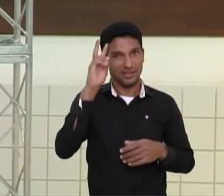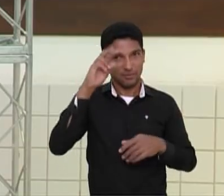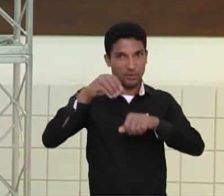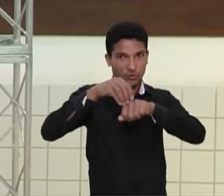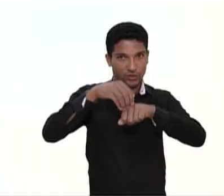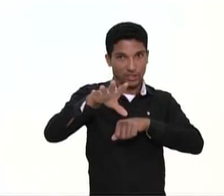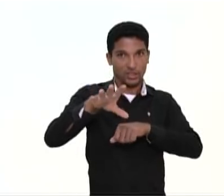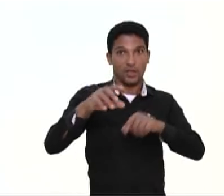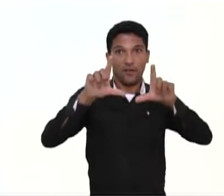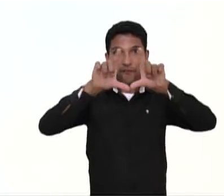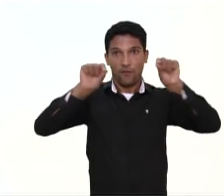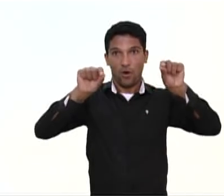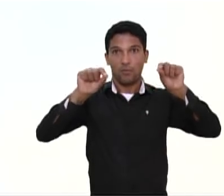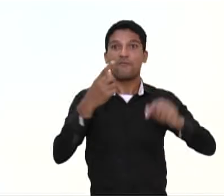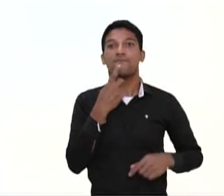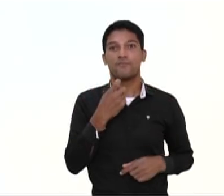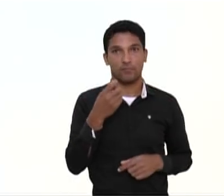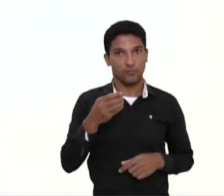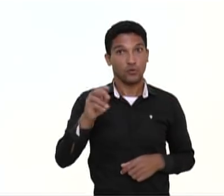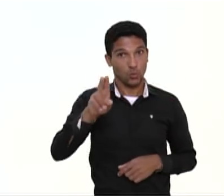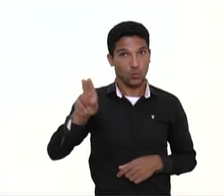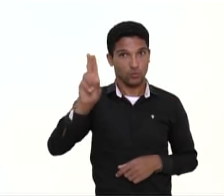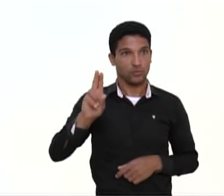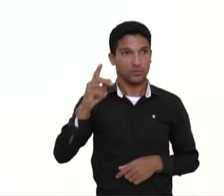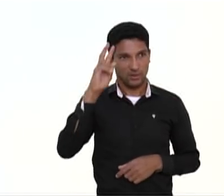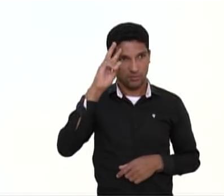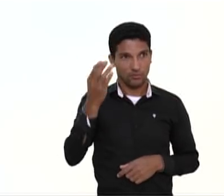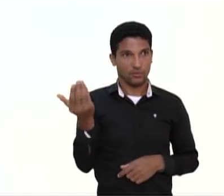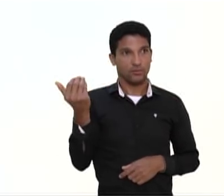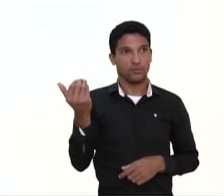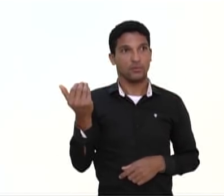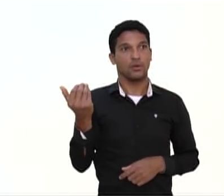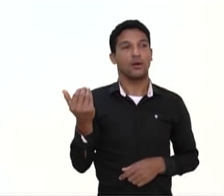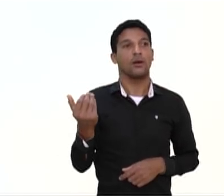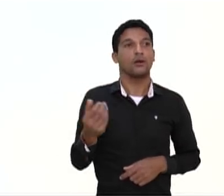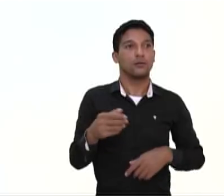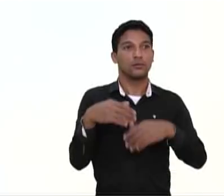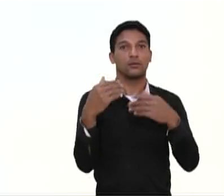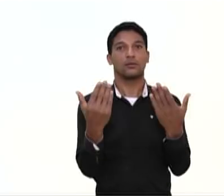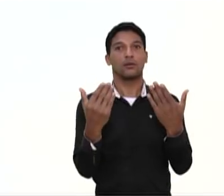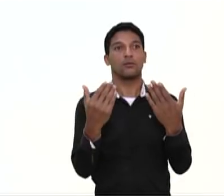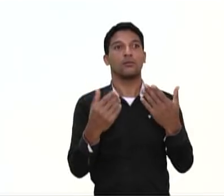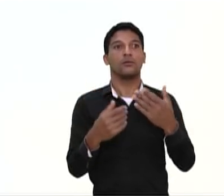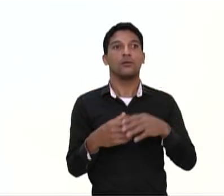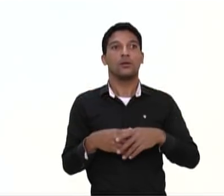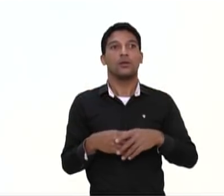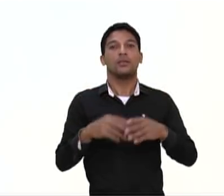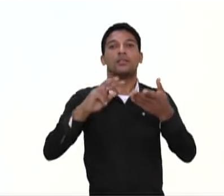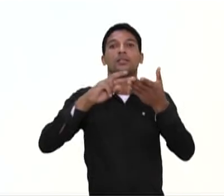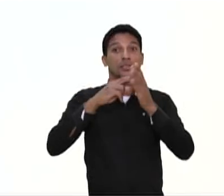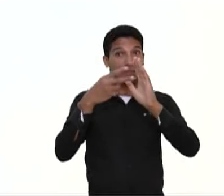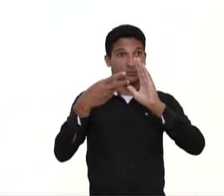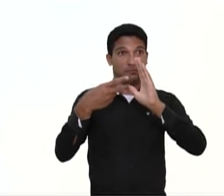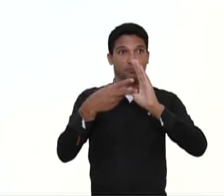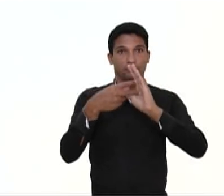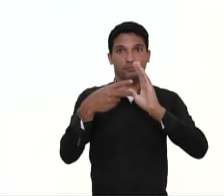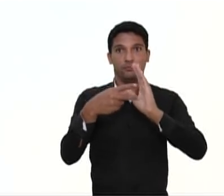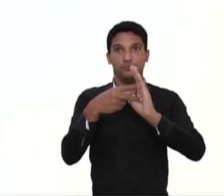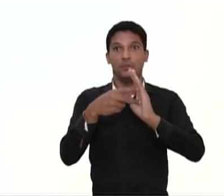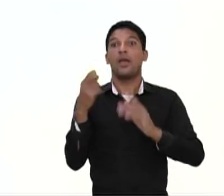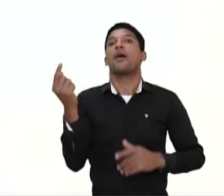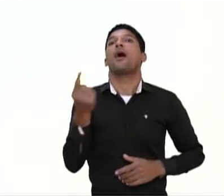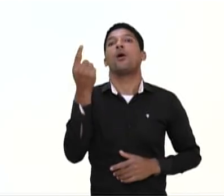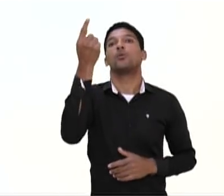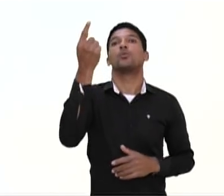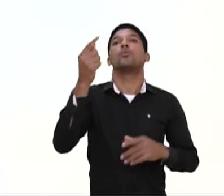aqui, que o y do vértice é igual a menos delta sobre 4a. E o y do vértice fornece para nós a altura